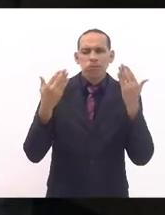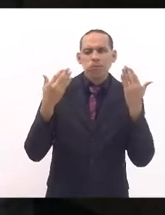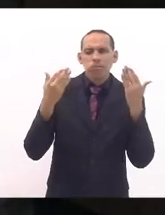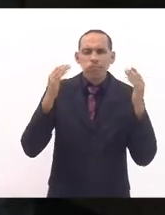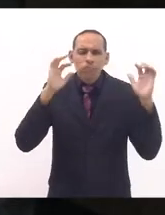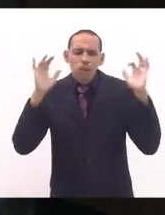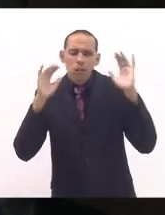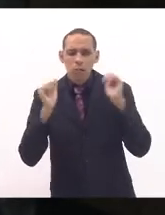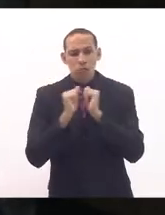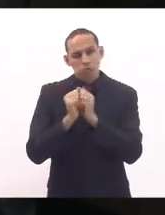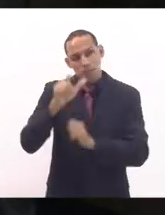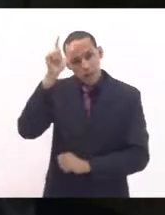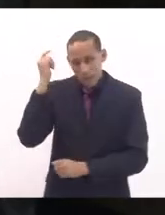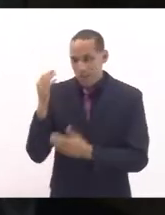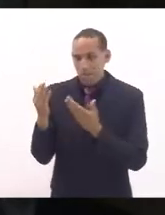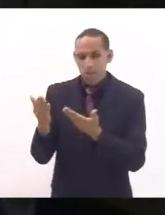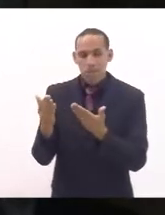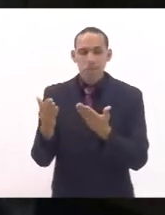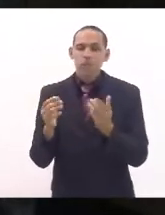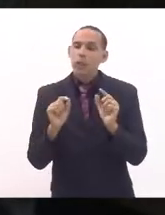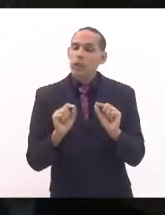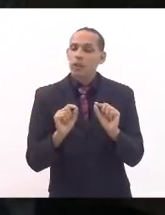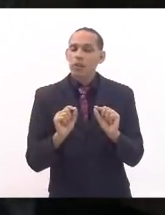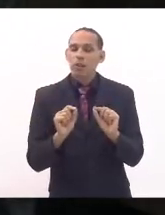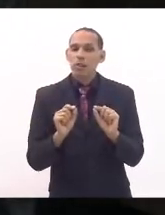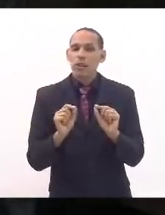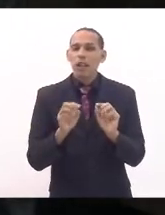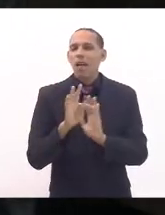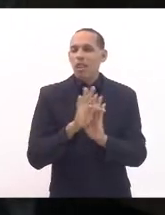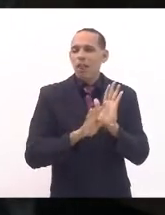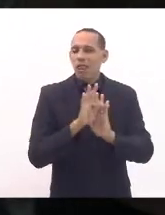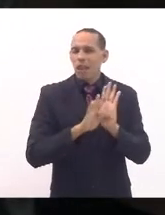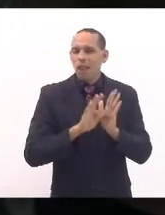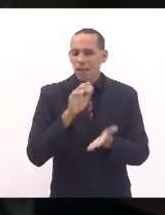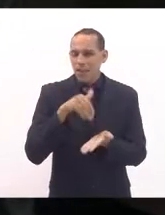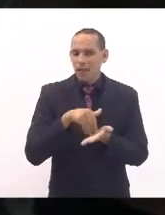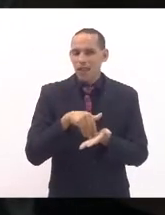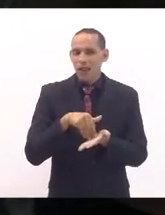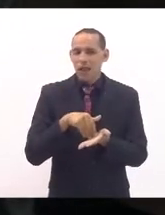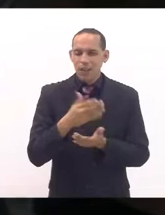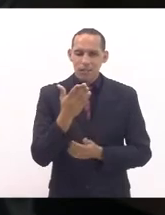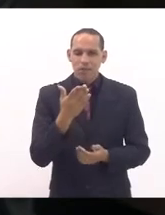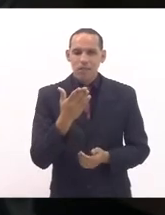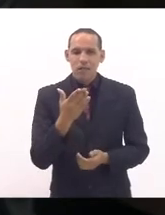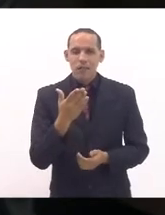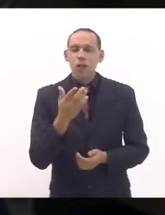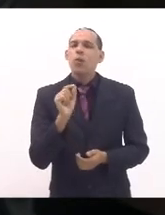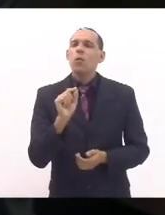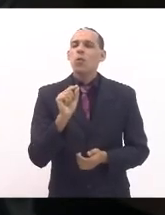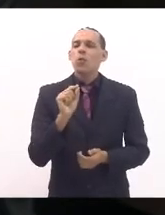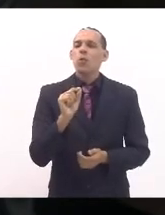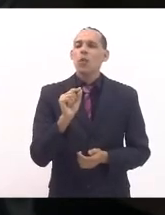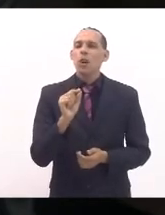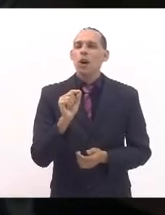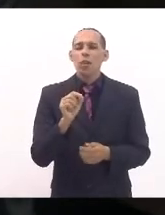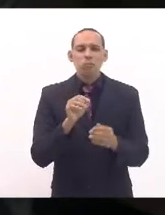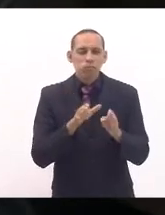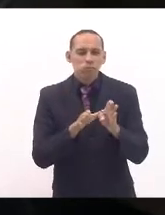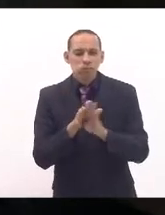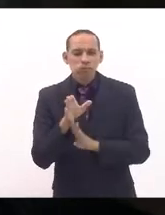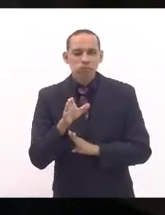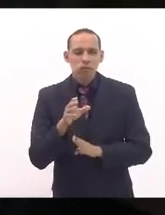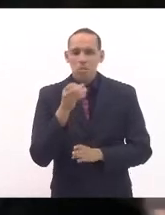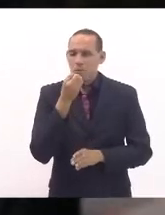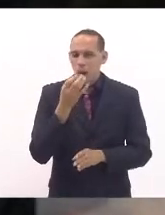inclusive, o Luiz Paulo também, para que no texto final, André, daquele conselho, que ficou um pouco grande, mas era importante... Não, reduzimos